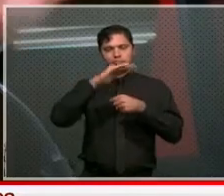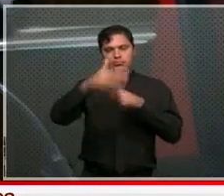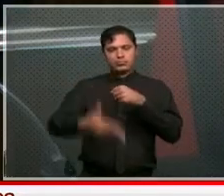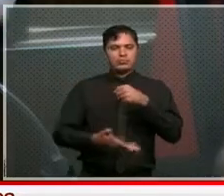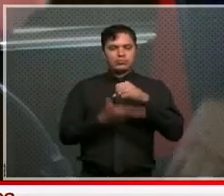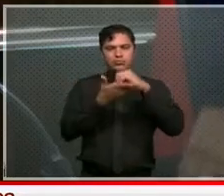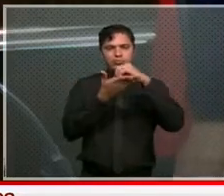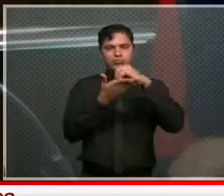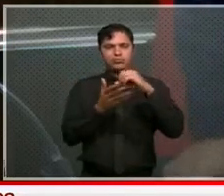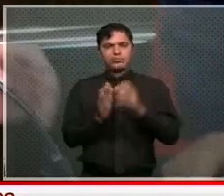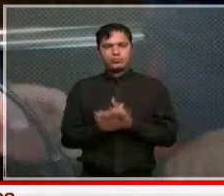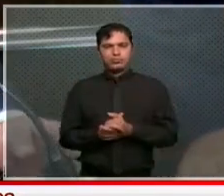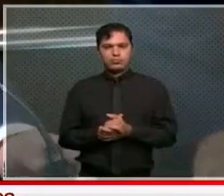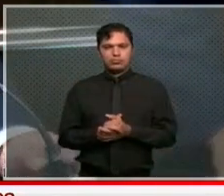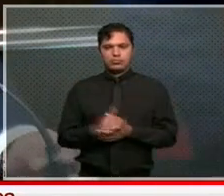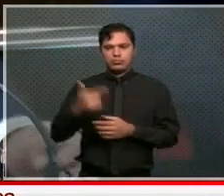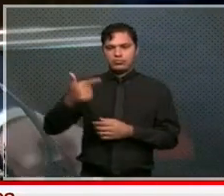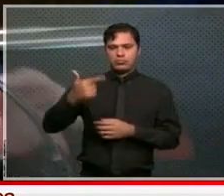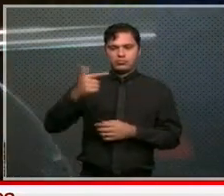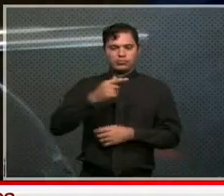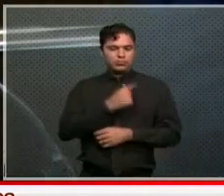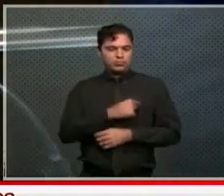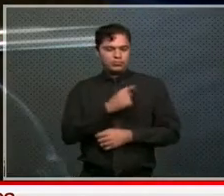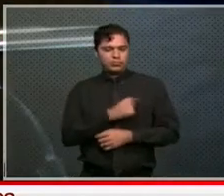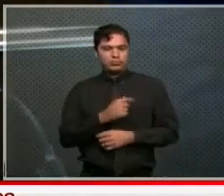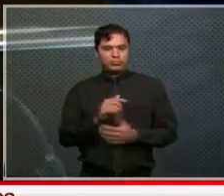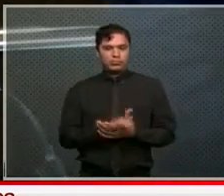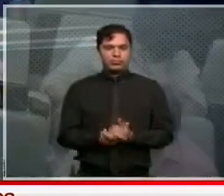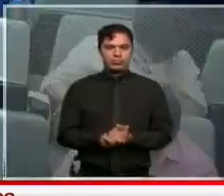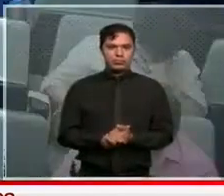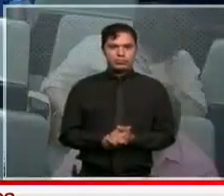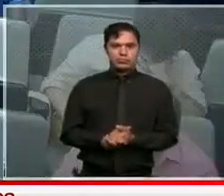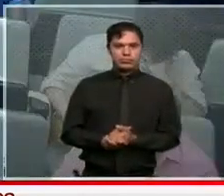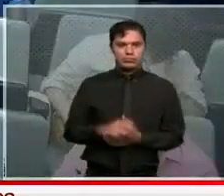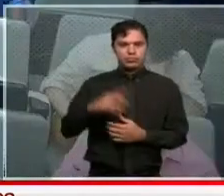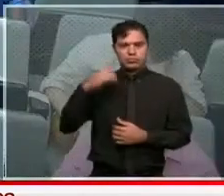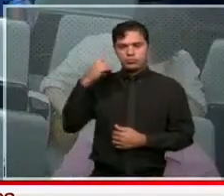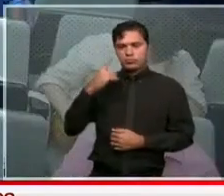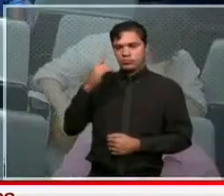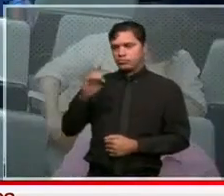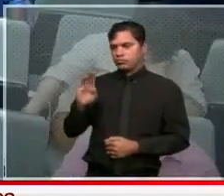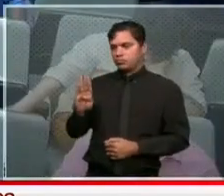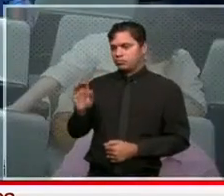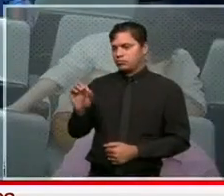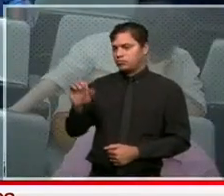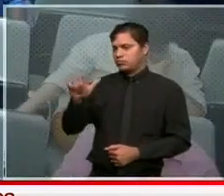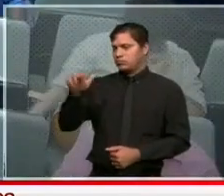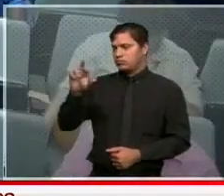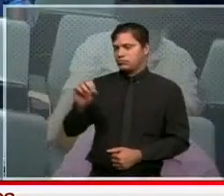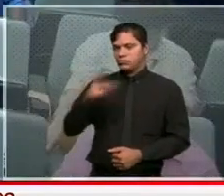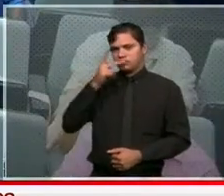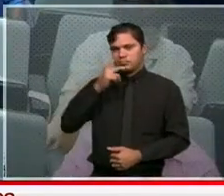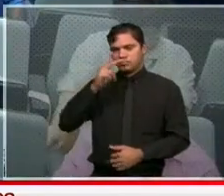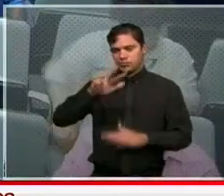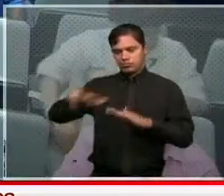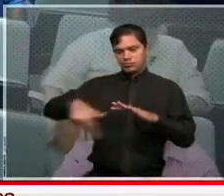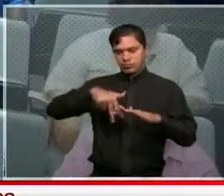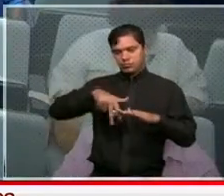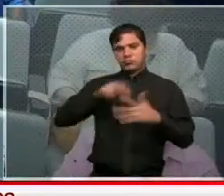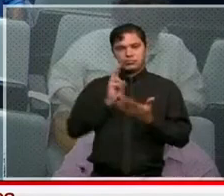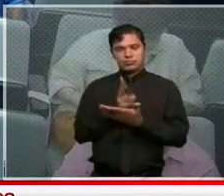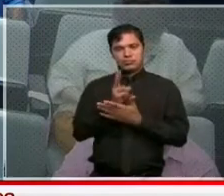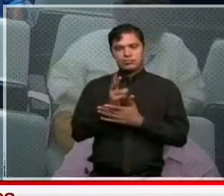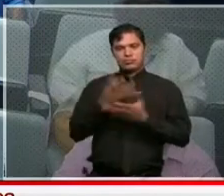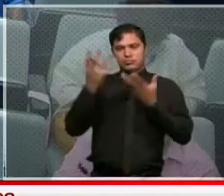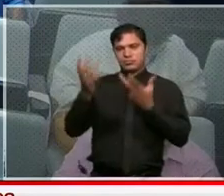é o que Mário para segunda homenagem por favor Deputado bordado disseram para eu ficar aqui e eu quero com muita alegria